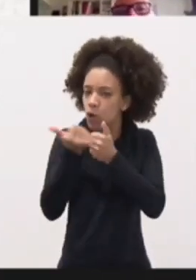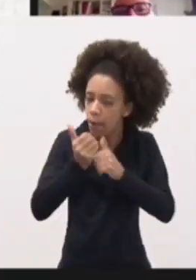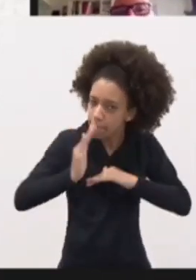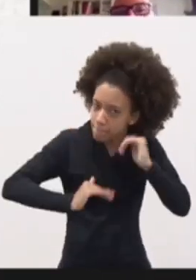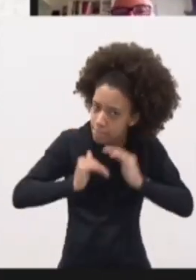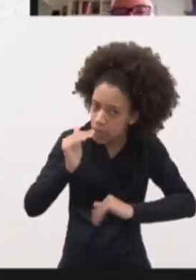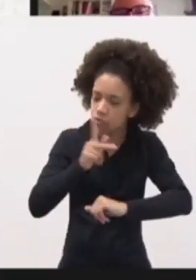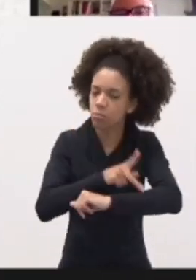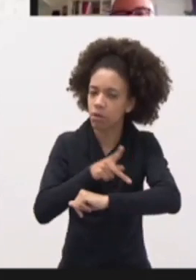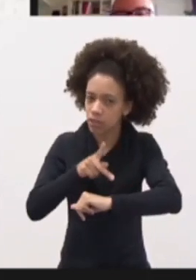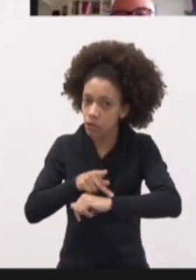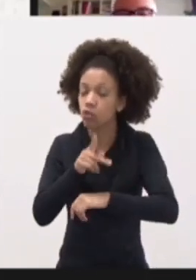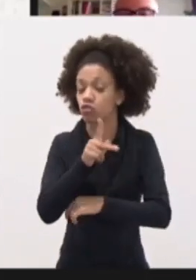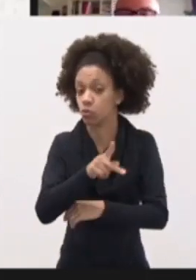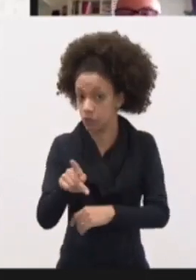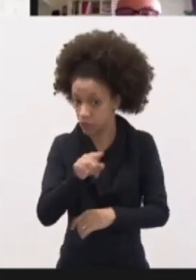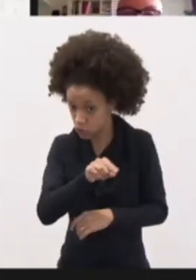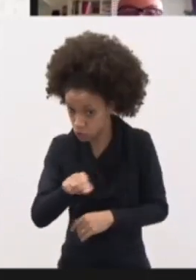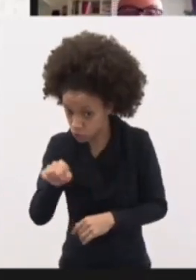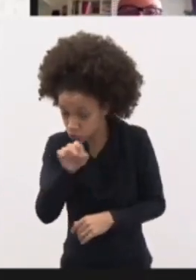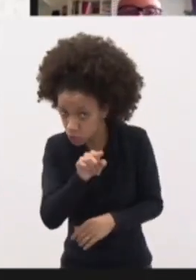práticas pedagógicas do professor.